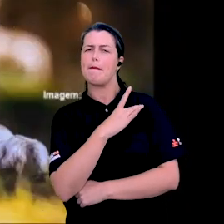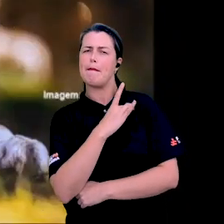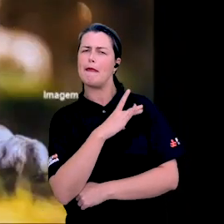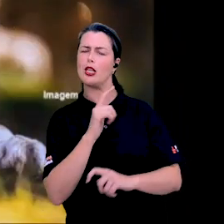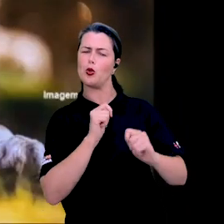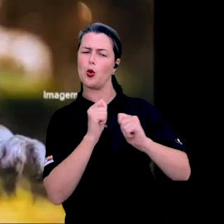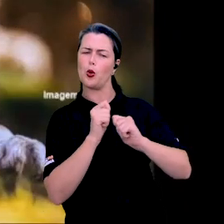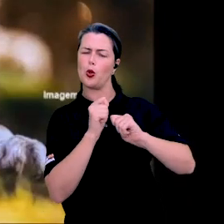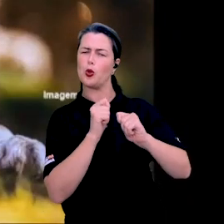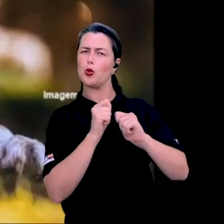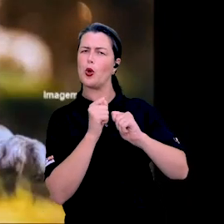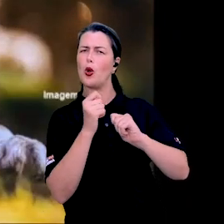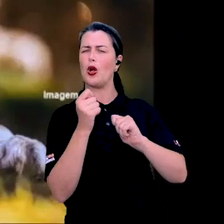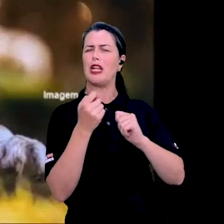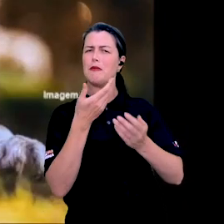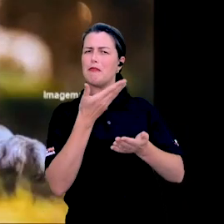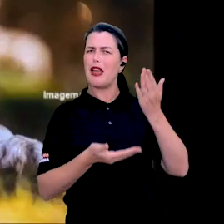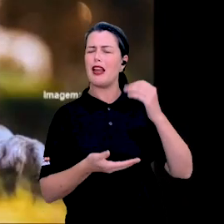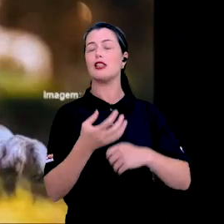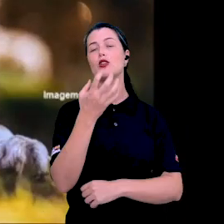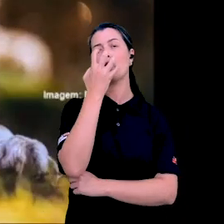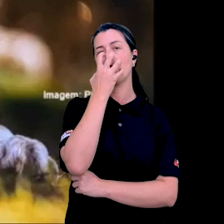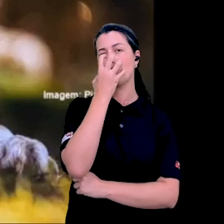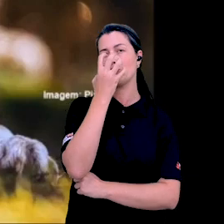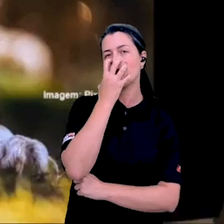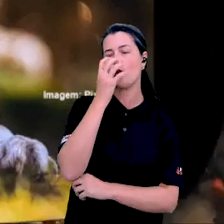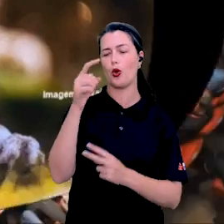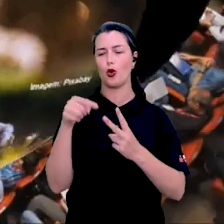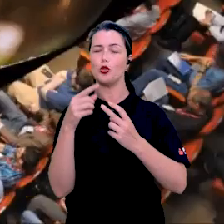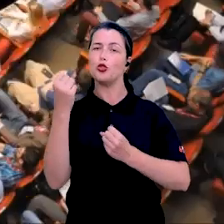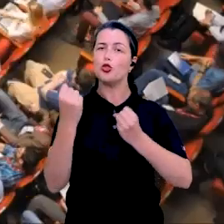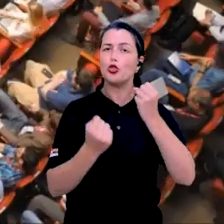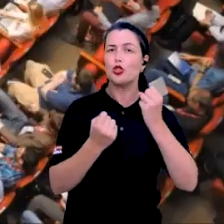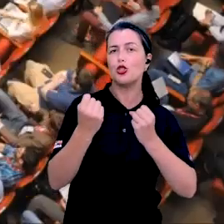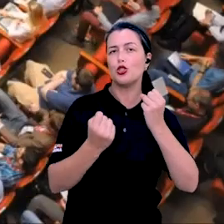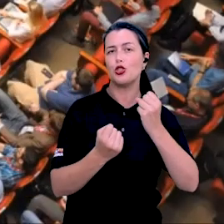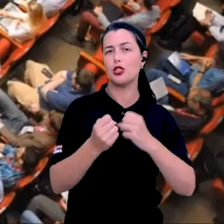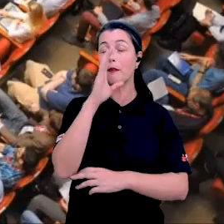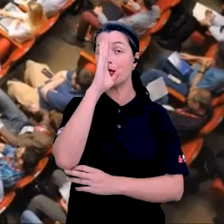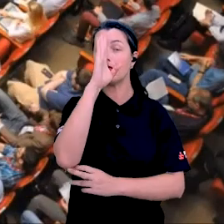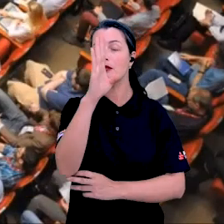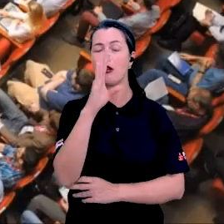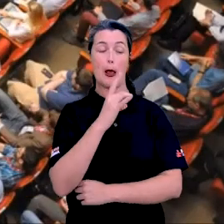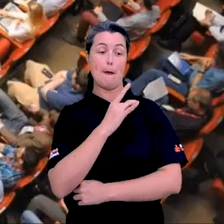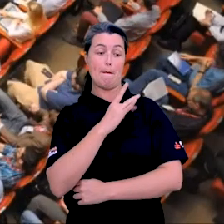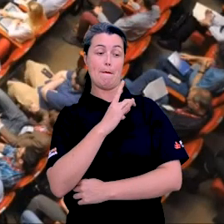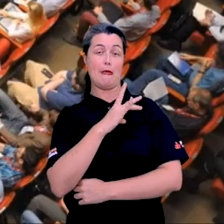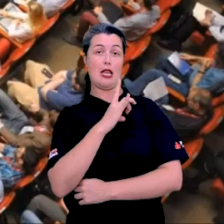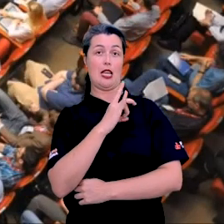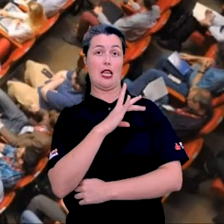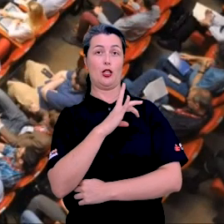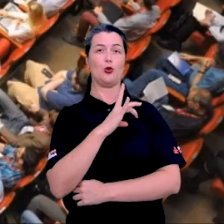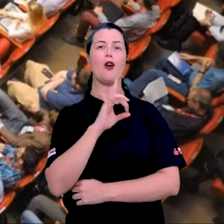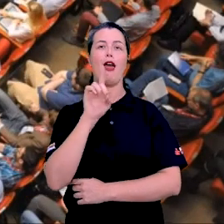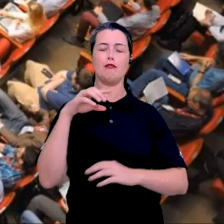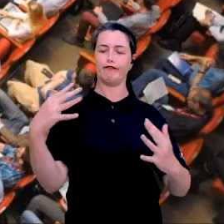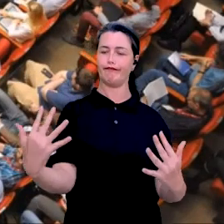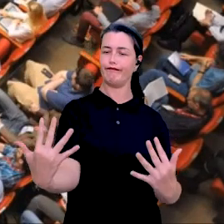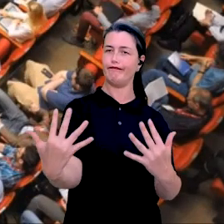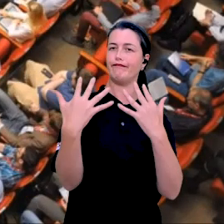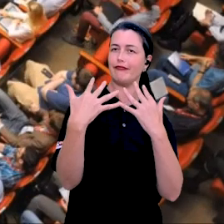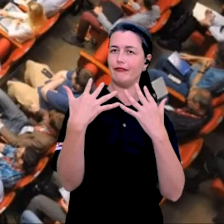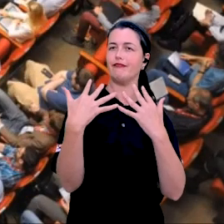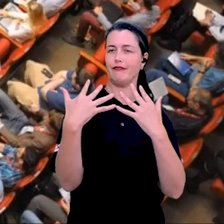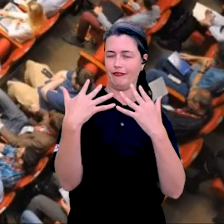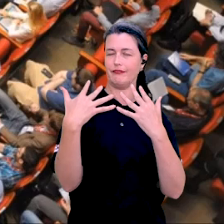medo. Medo incontrolável de cachorro, de dirigir, e um bem conhecido é o medo de falar em público.